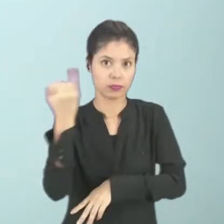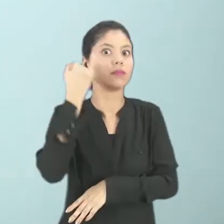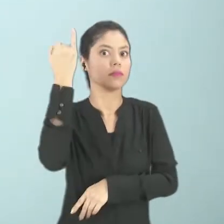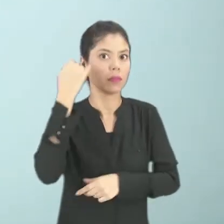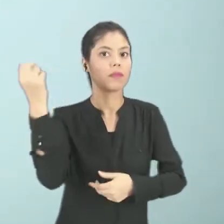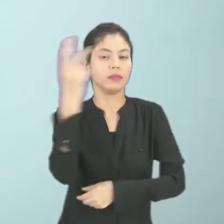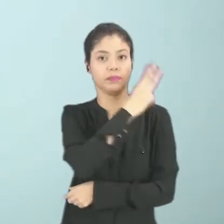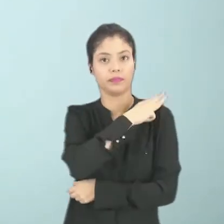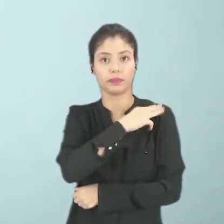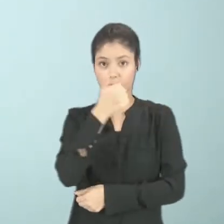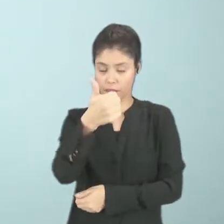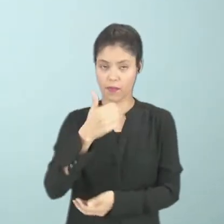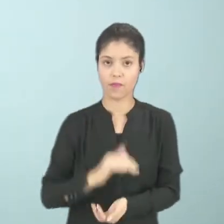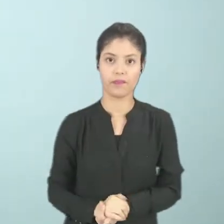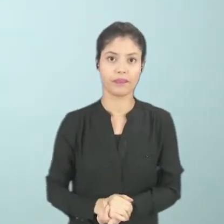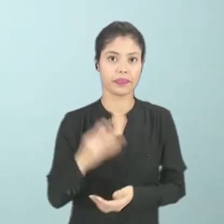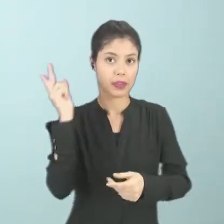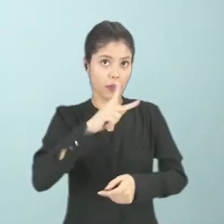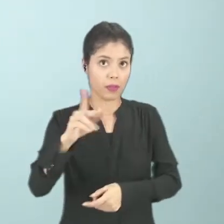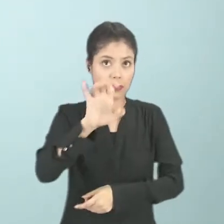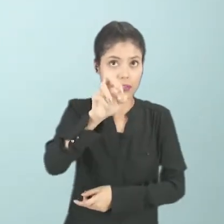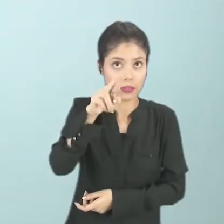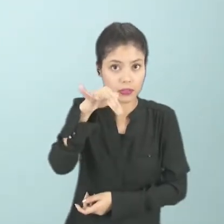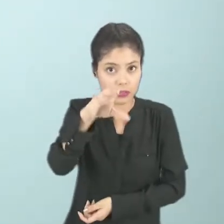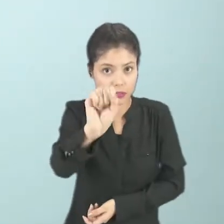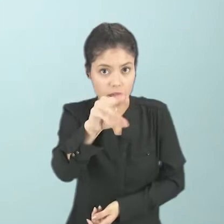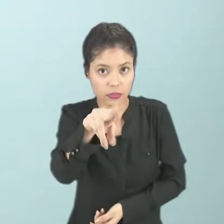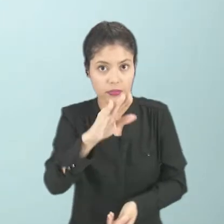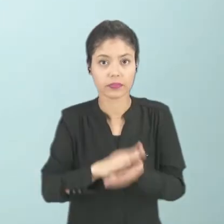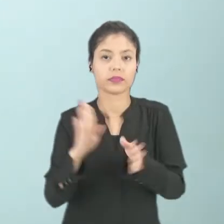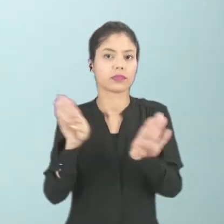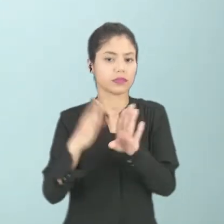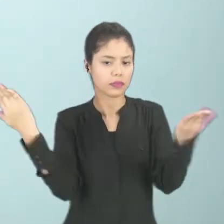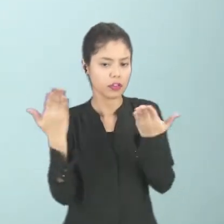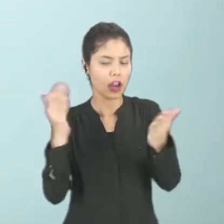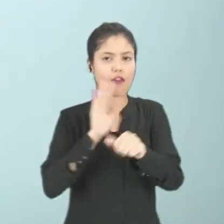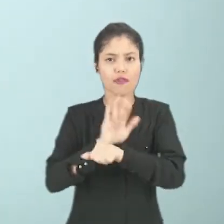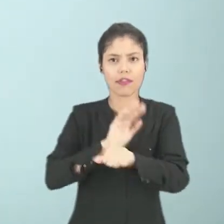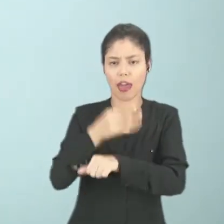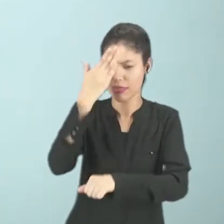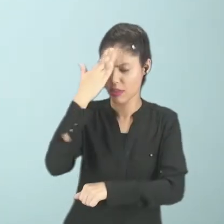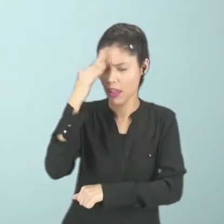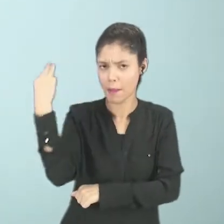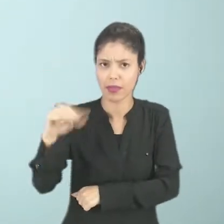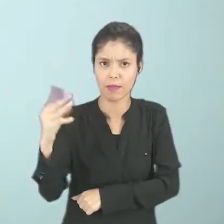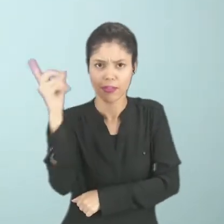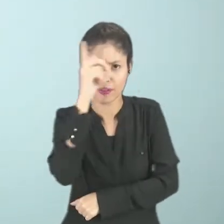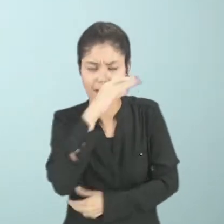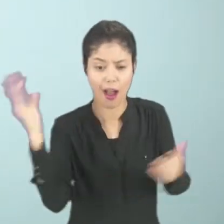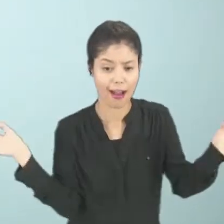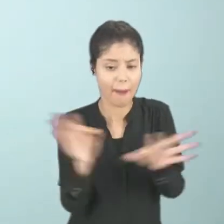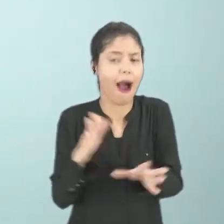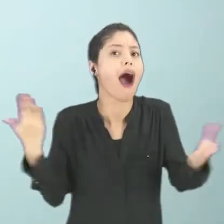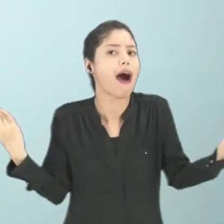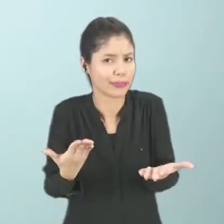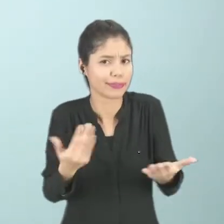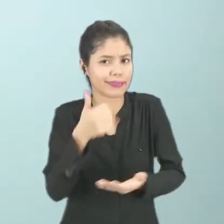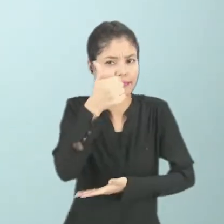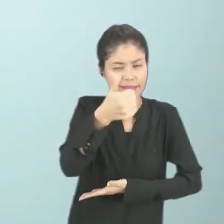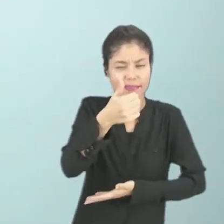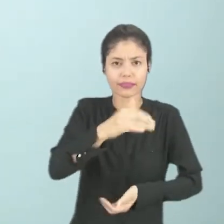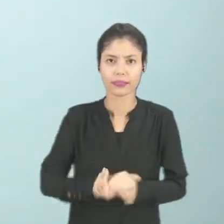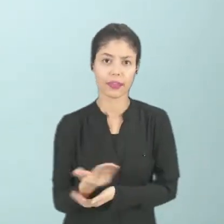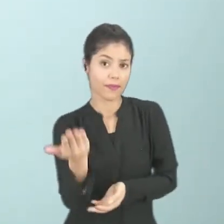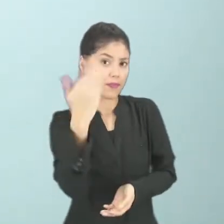do terceiro ano, certinho? Eu sou o professor Emerson e vou te ajudar a entender matemática. Se você tinha dificuldade, vai acabar isso de vez,